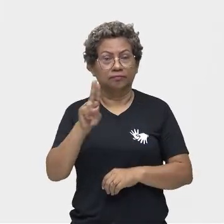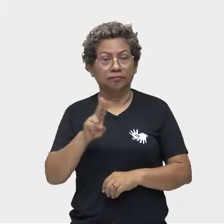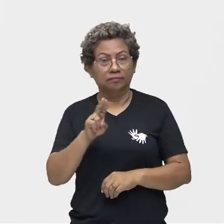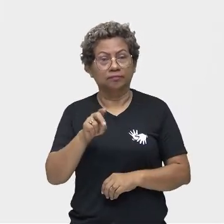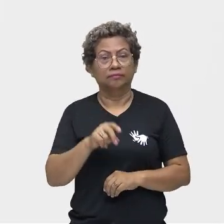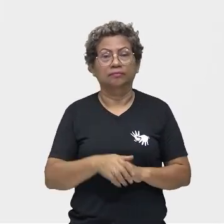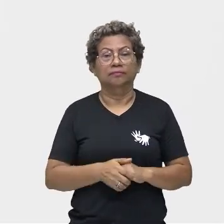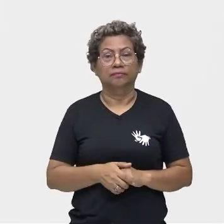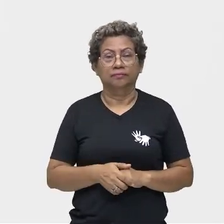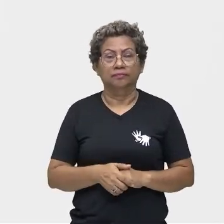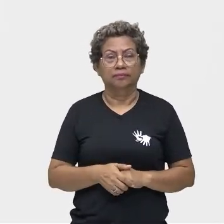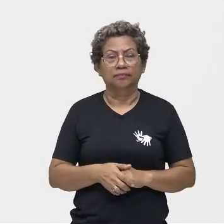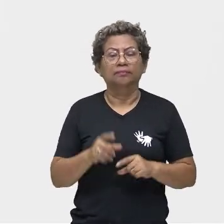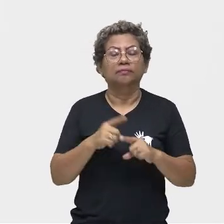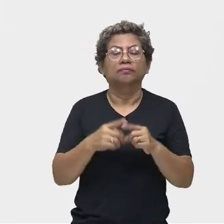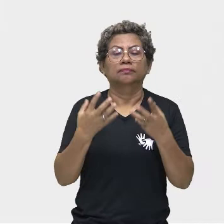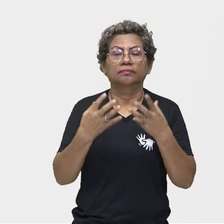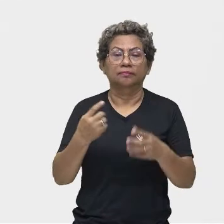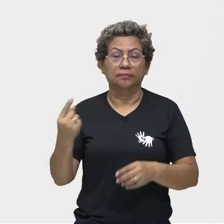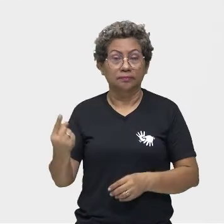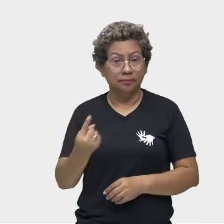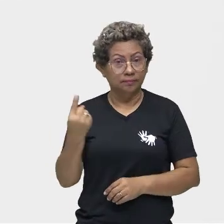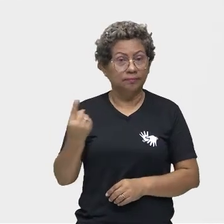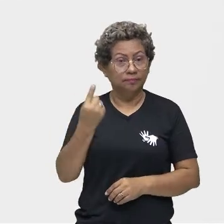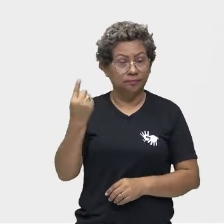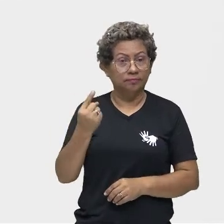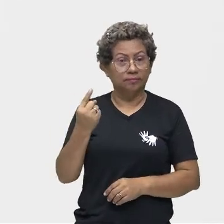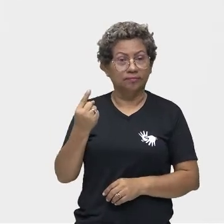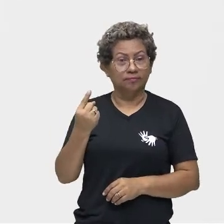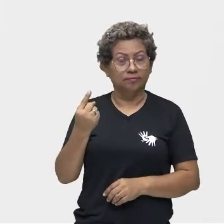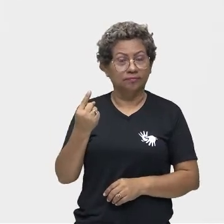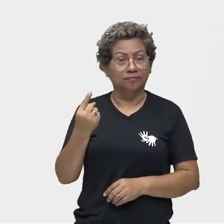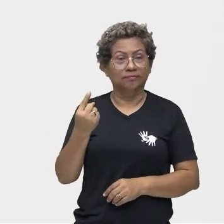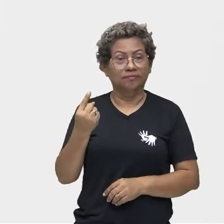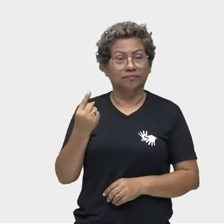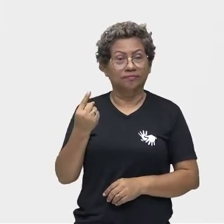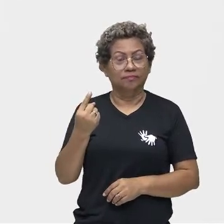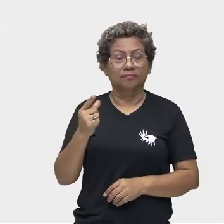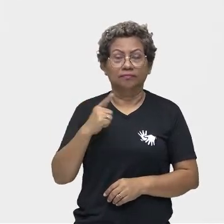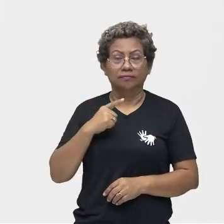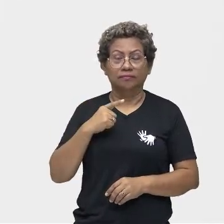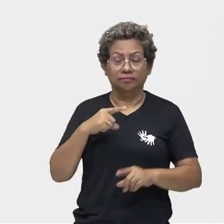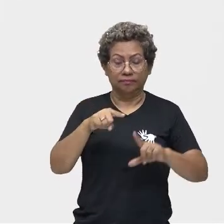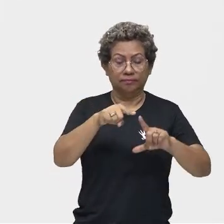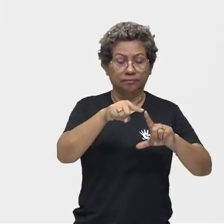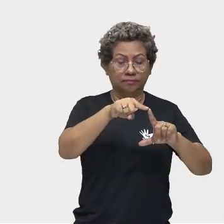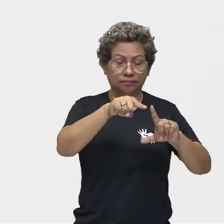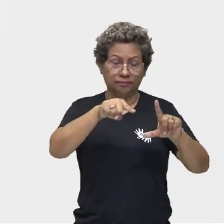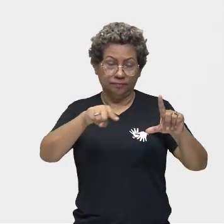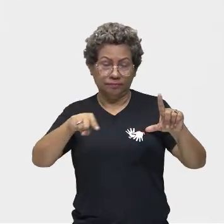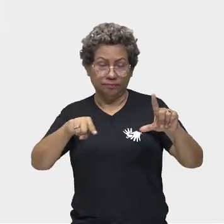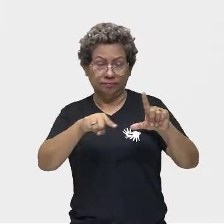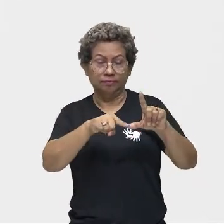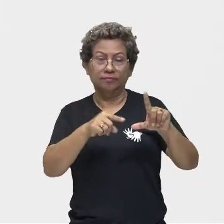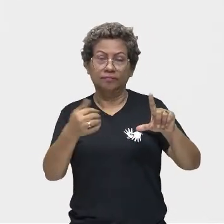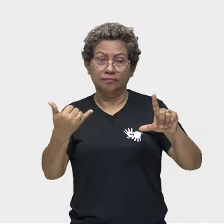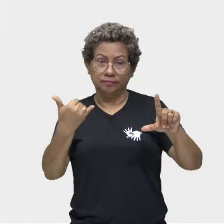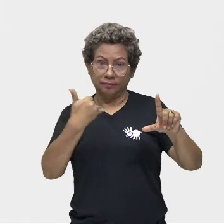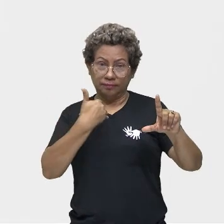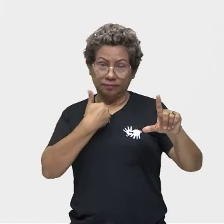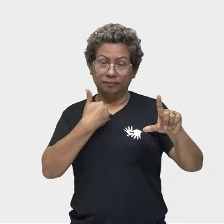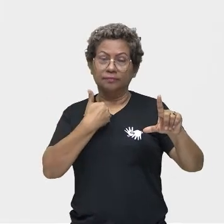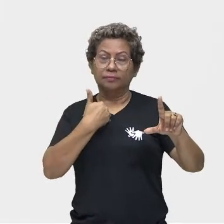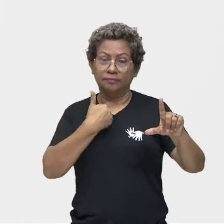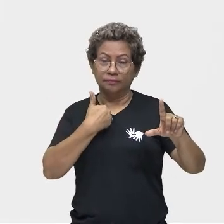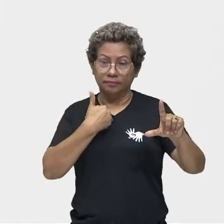Nós queremos calcular a altura e nós temos a informação das duas projeções, né, da altura